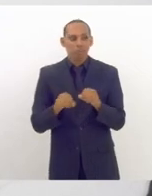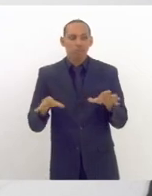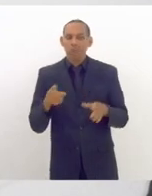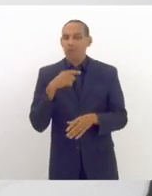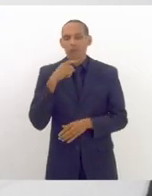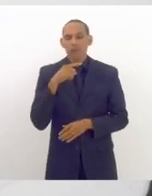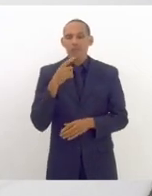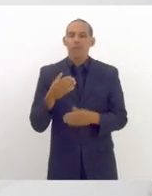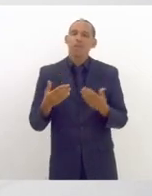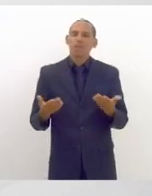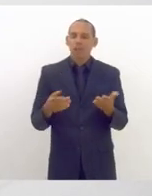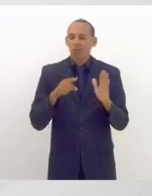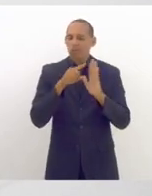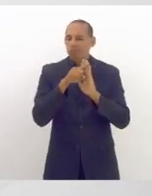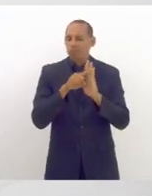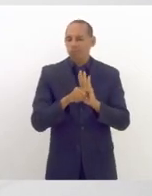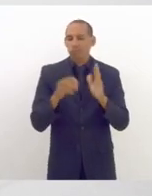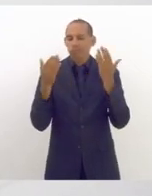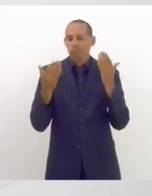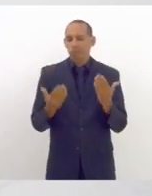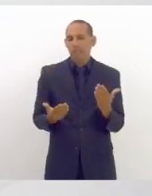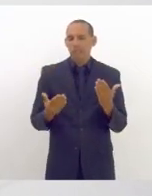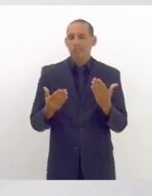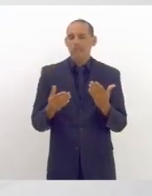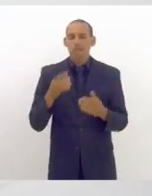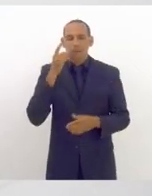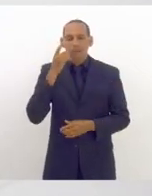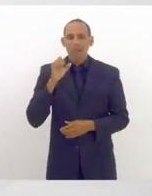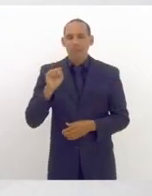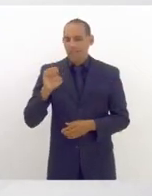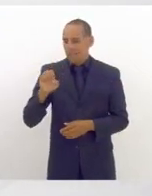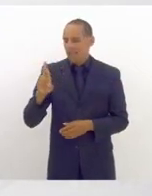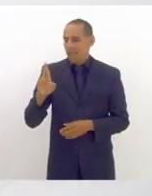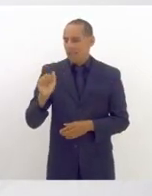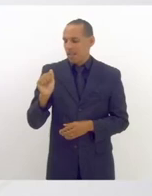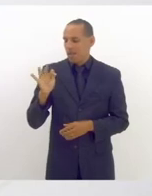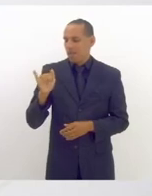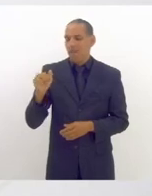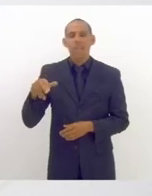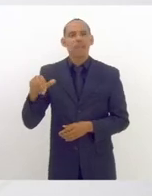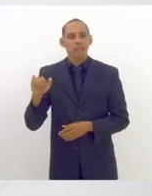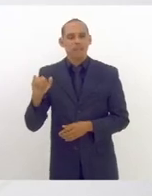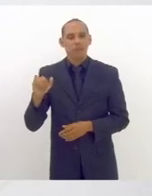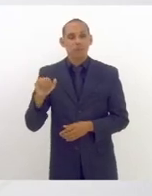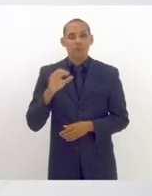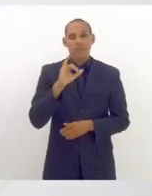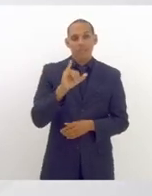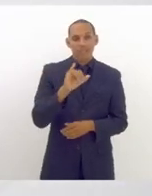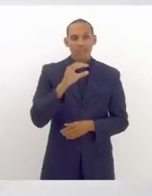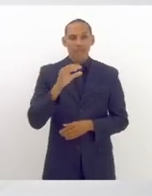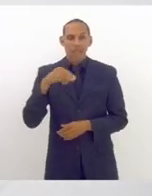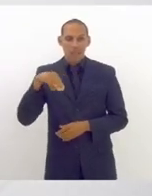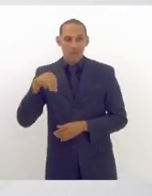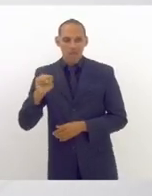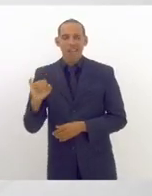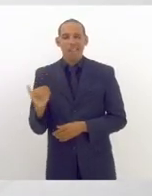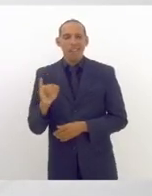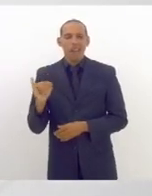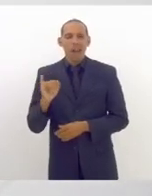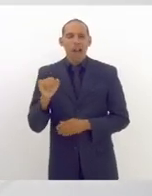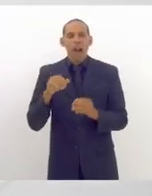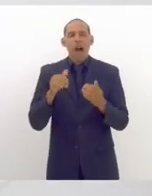é uma sugestão que eu acho que deve ser avaliada Deputado Serafim a gente deve avaliar o ICMS como um todo e não ICMS